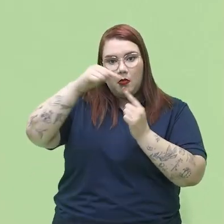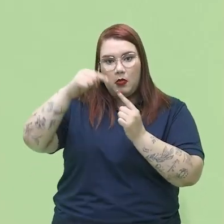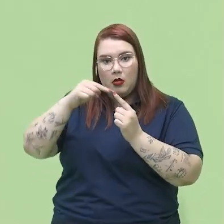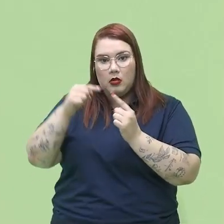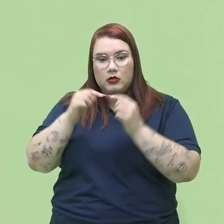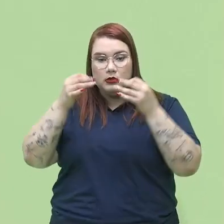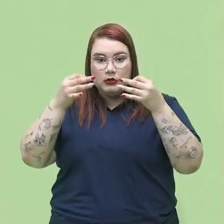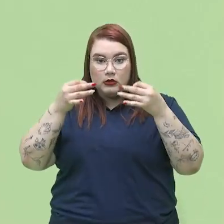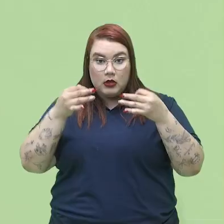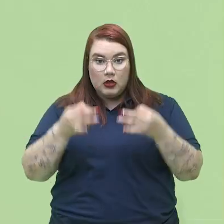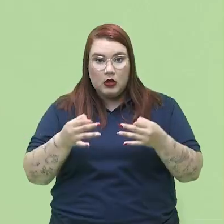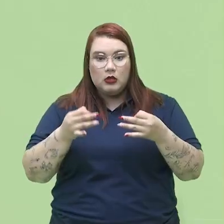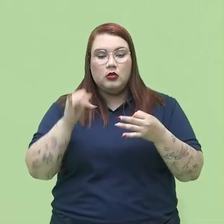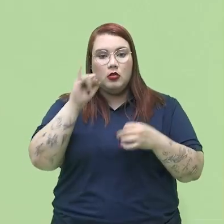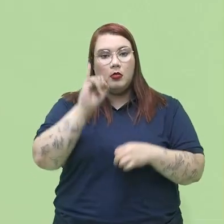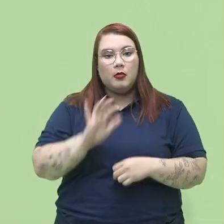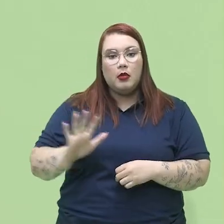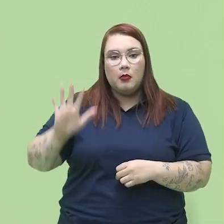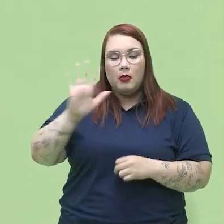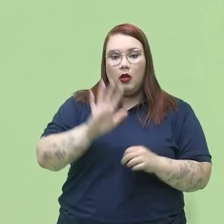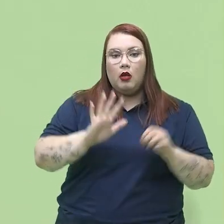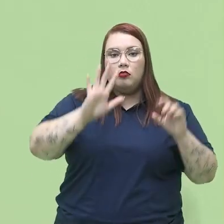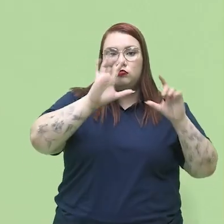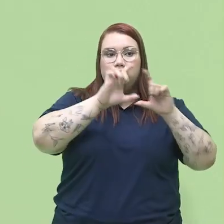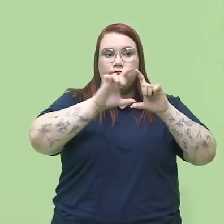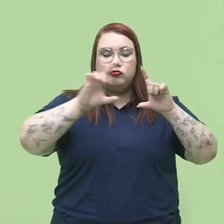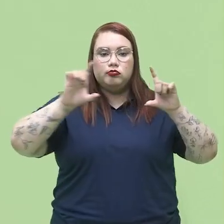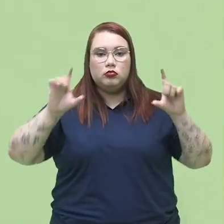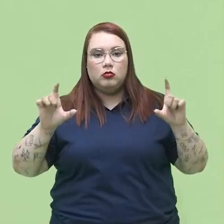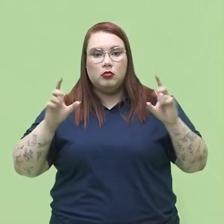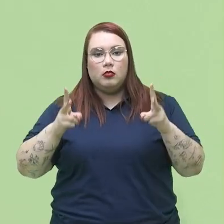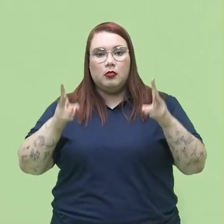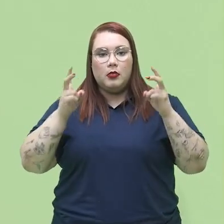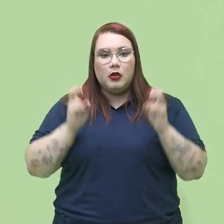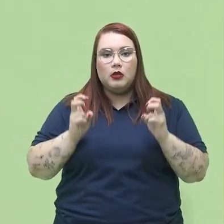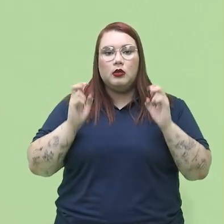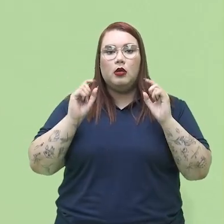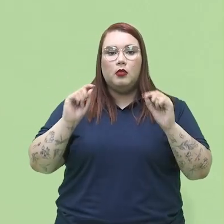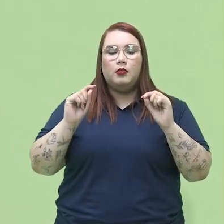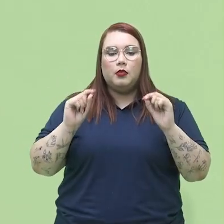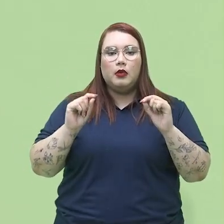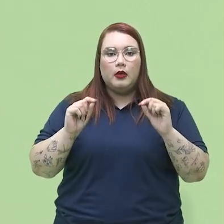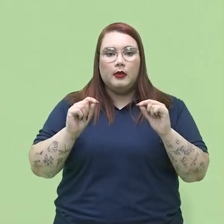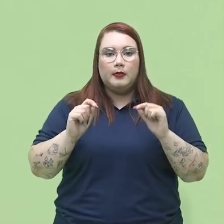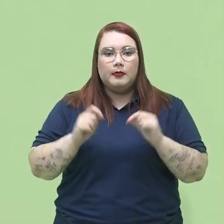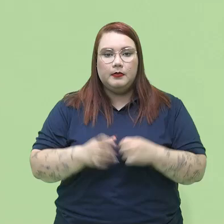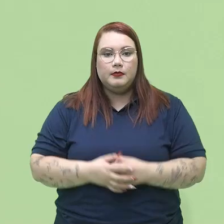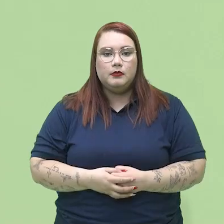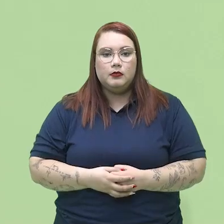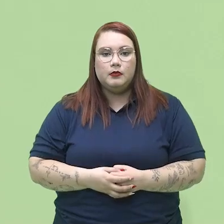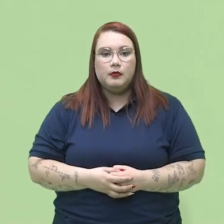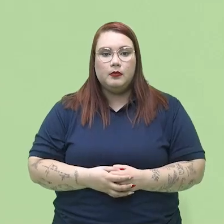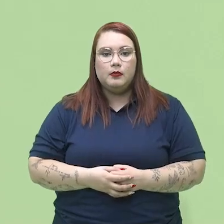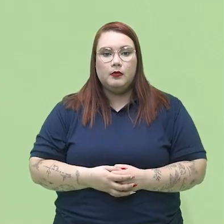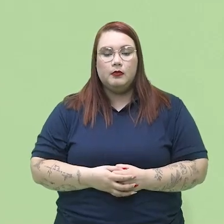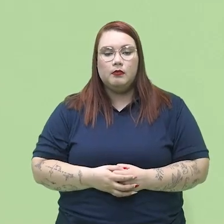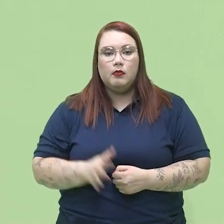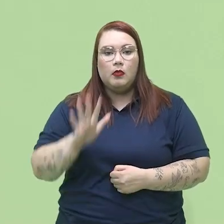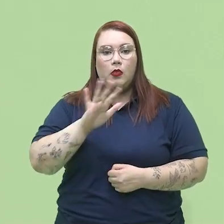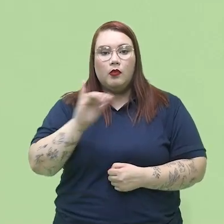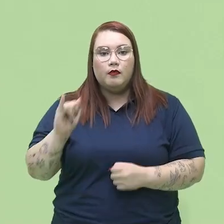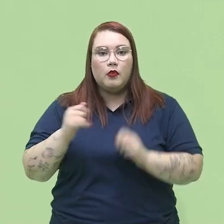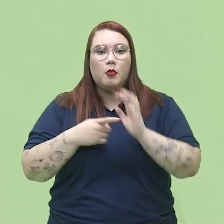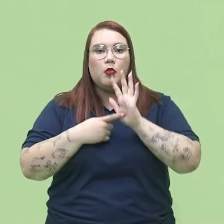são organizados numa imagem, né, nós estamos diante de uma ferramenta, né, que vai nos dar um